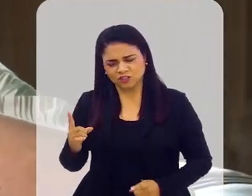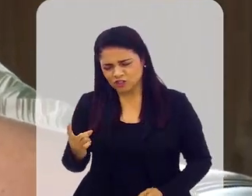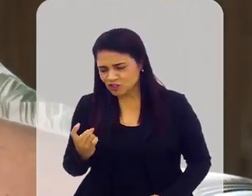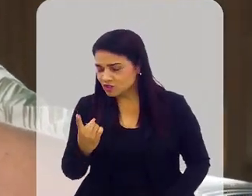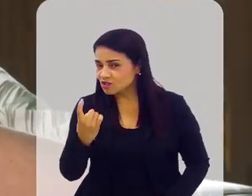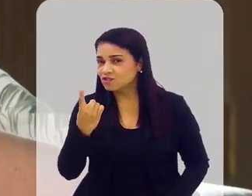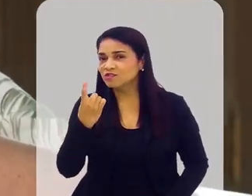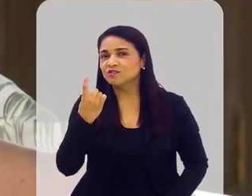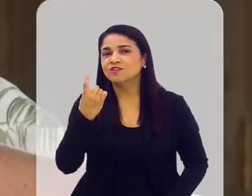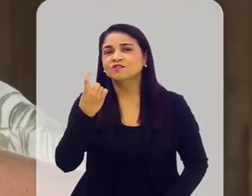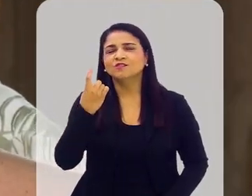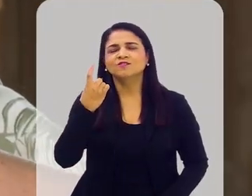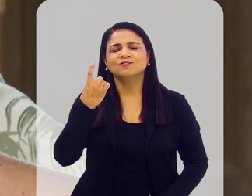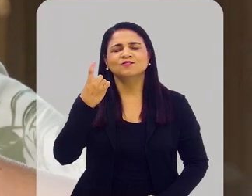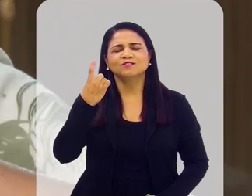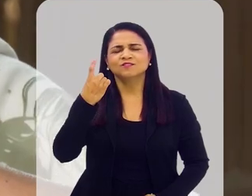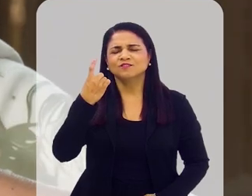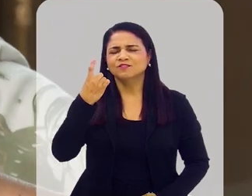deixes.